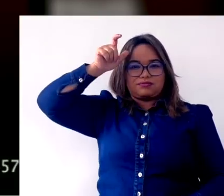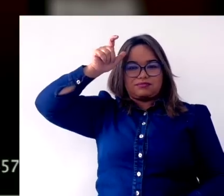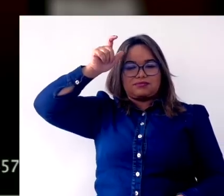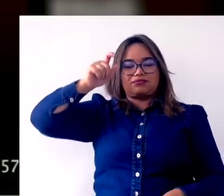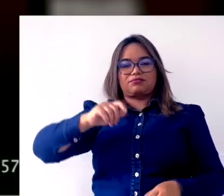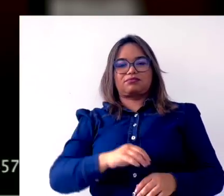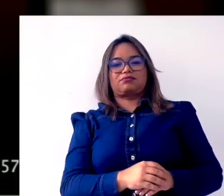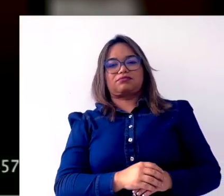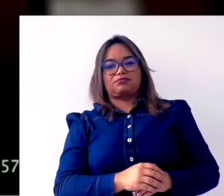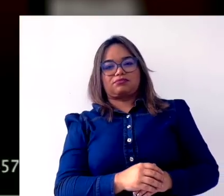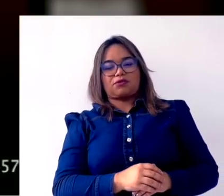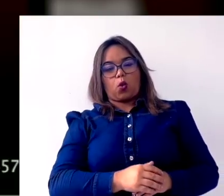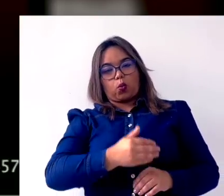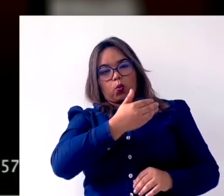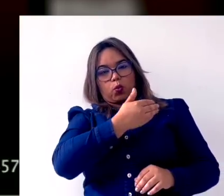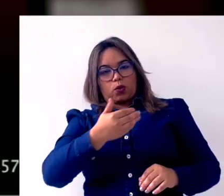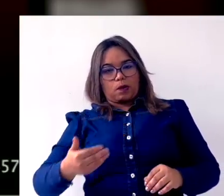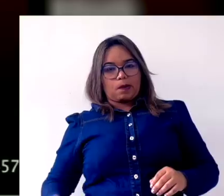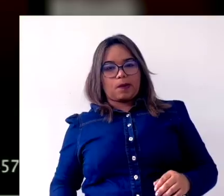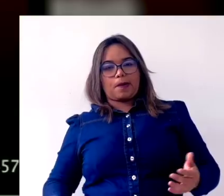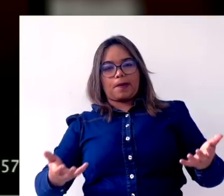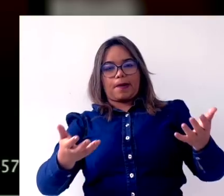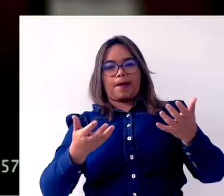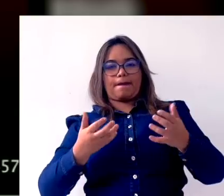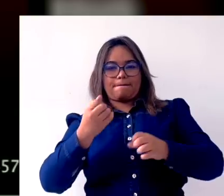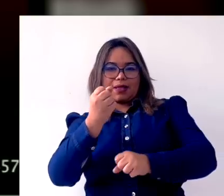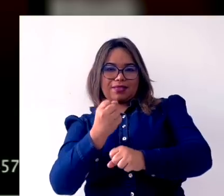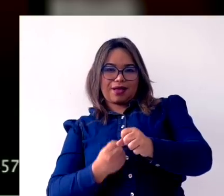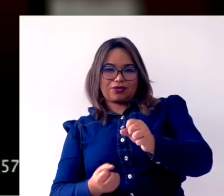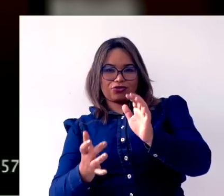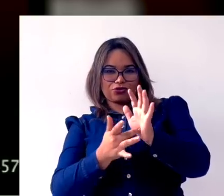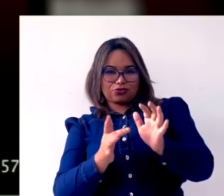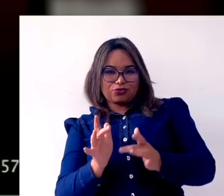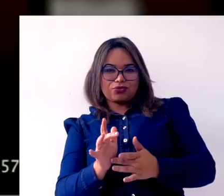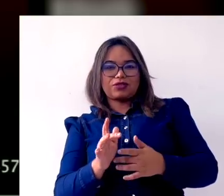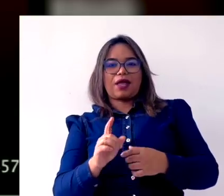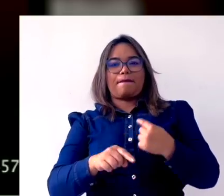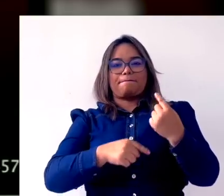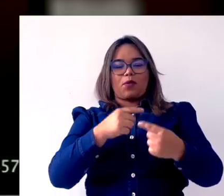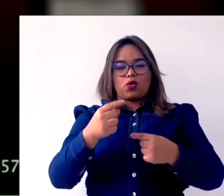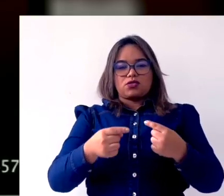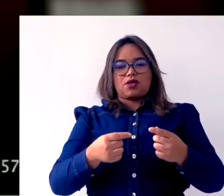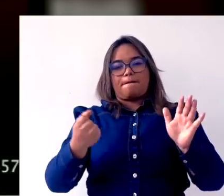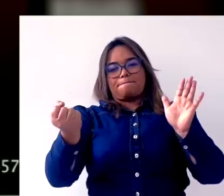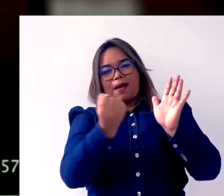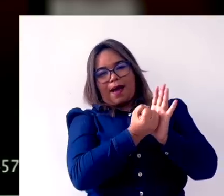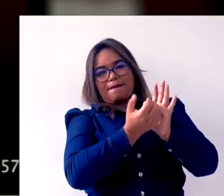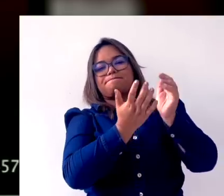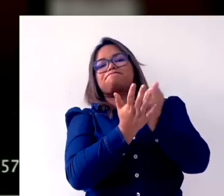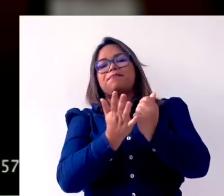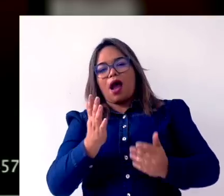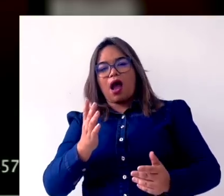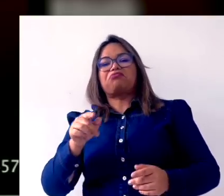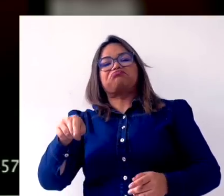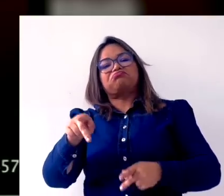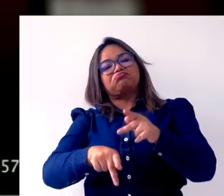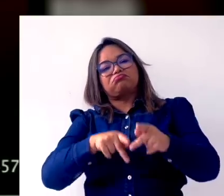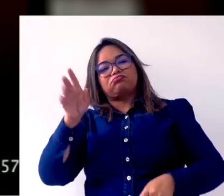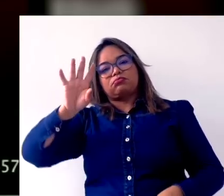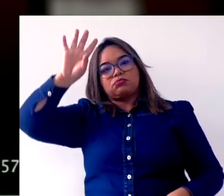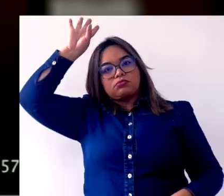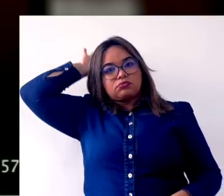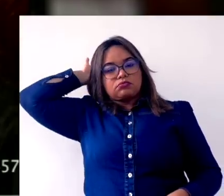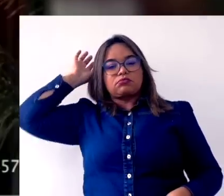um governador condenou a Jesus, um carrasco crucificou a Jesus, o emblema de Roma selou a